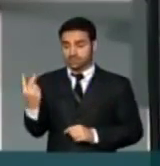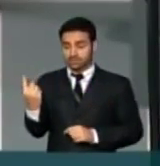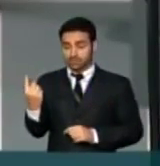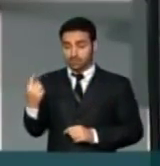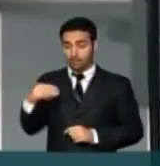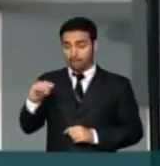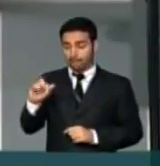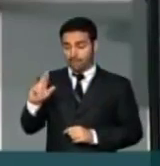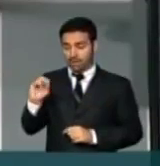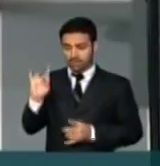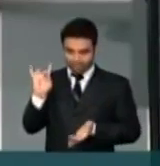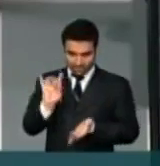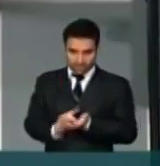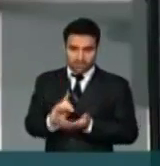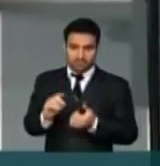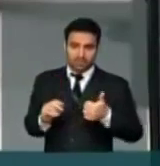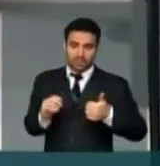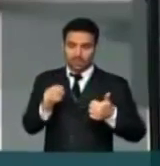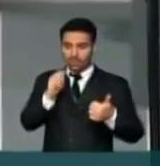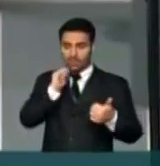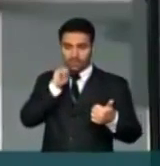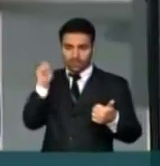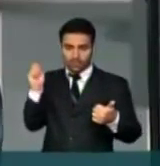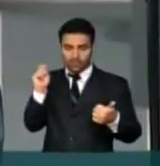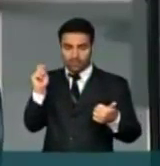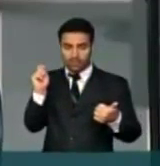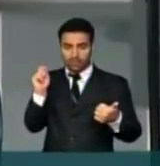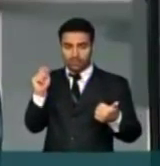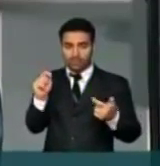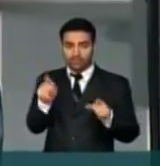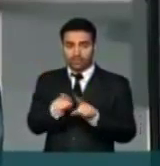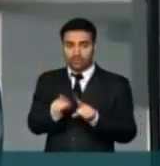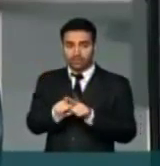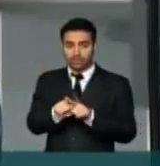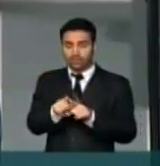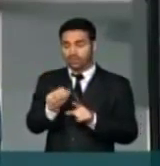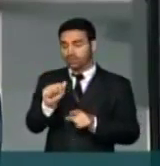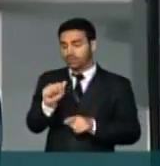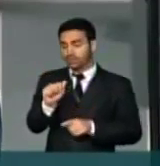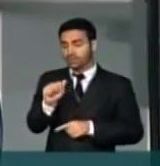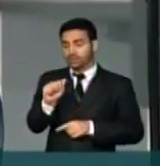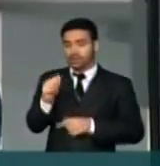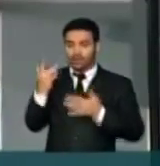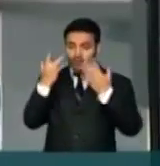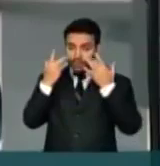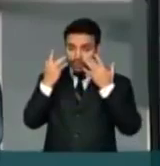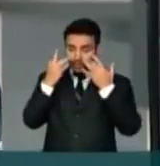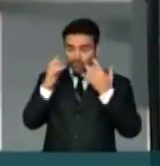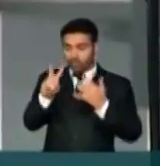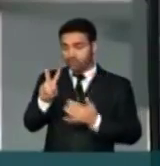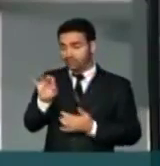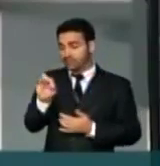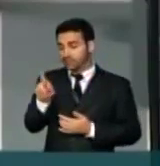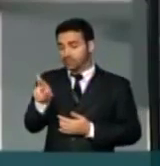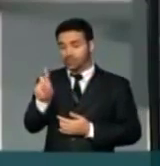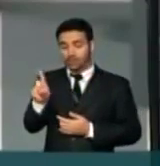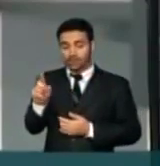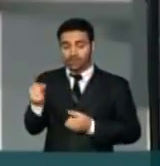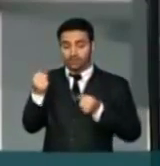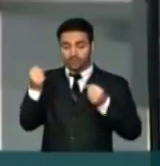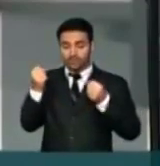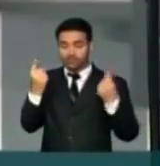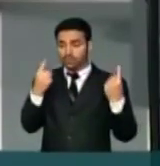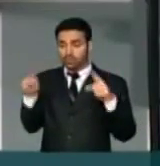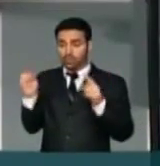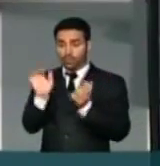que na verdade é 1º de abril, e um episódio que envolveu um jovem ator chamado Vitor Oliveira Santana, que protestou contra um